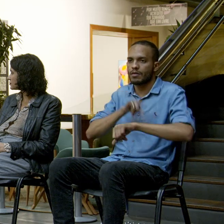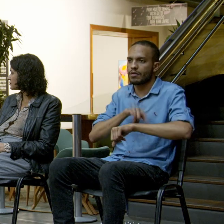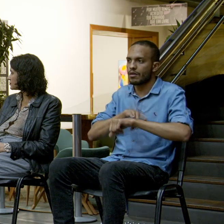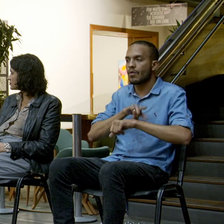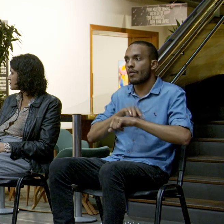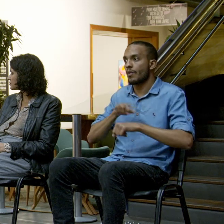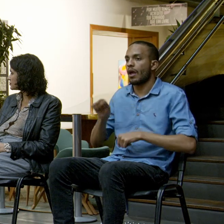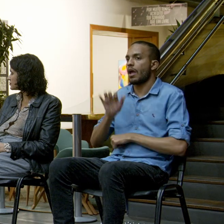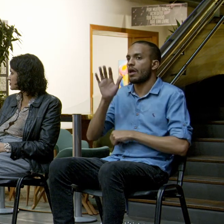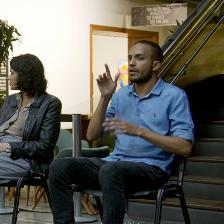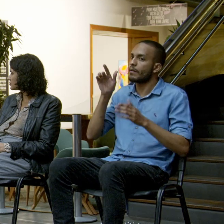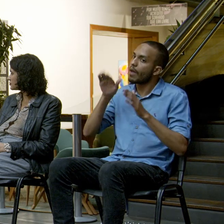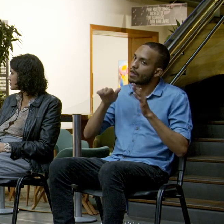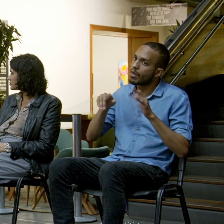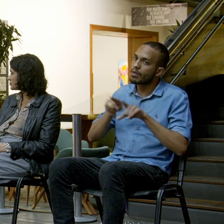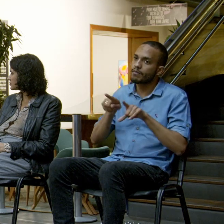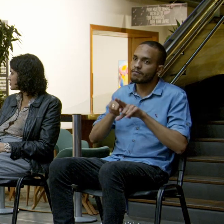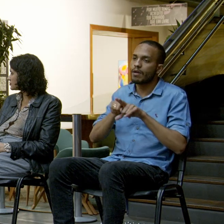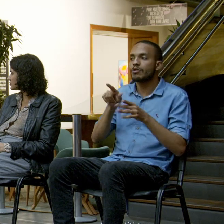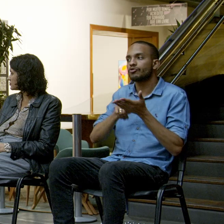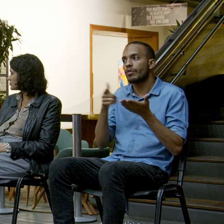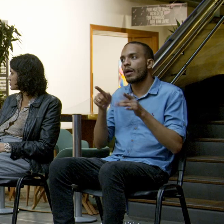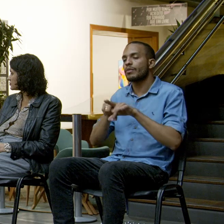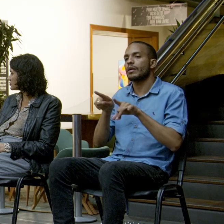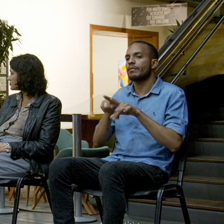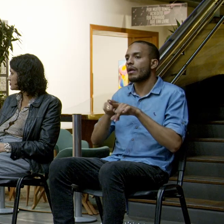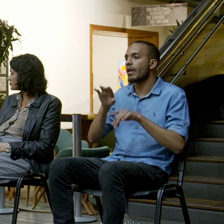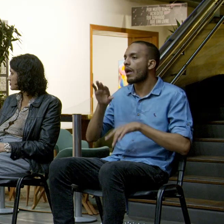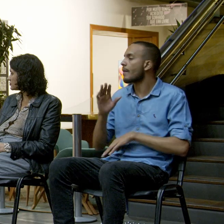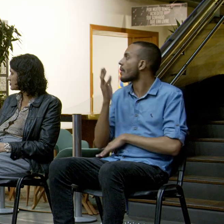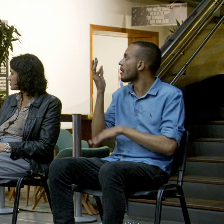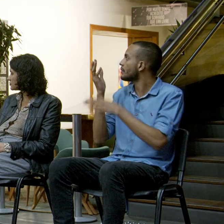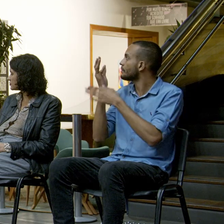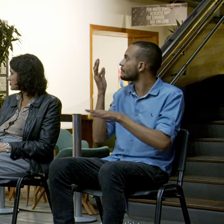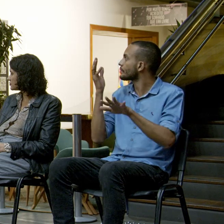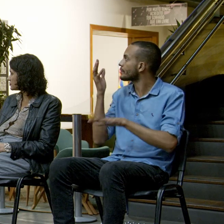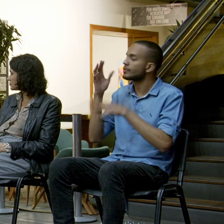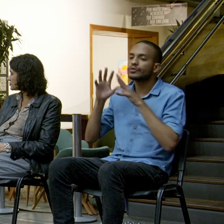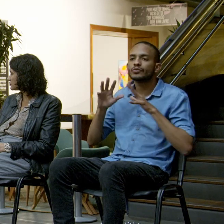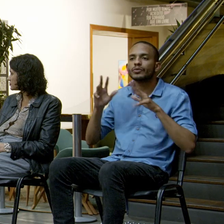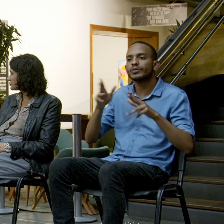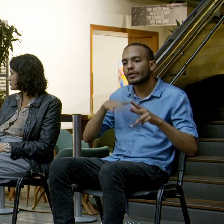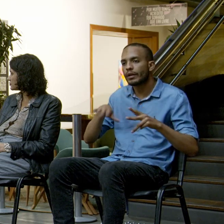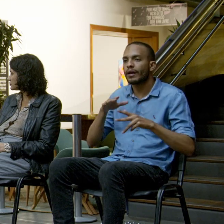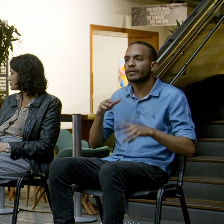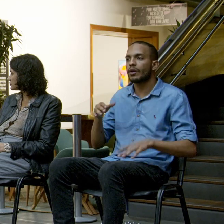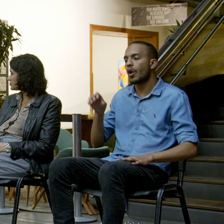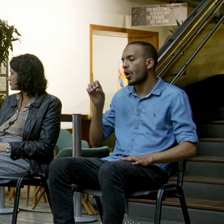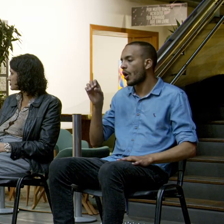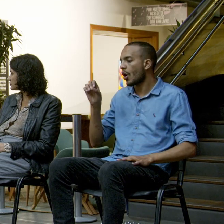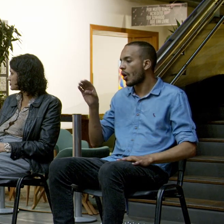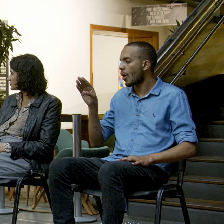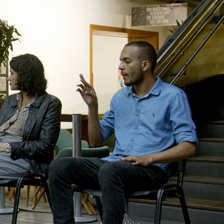mais barato, folhas de jornal e folha de planta. Evidentemente, todas as classes sociais obram,